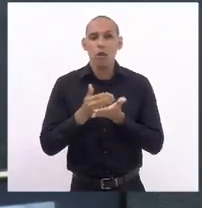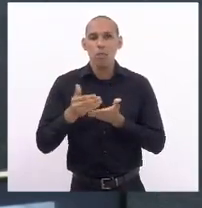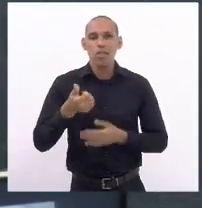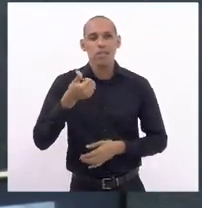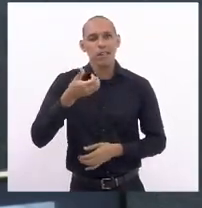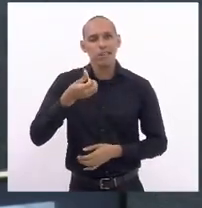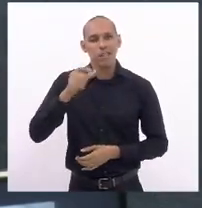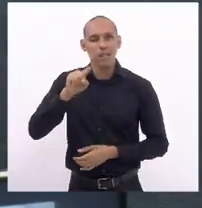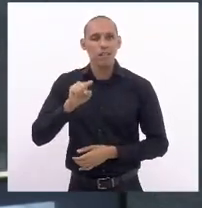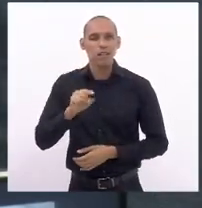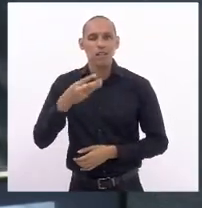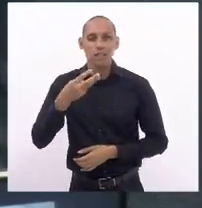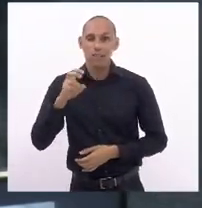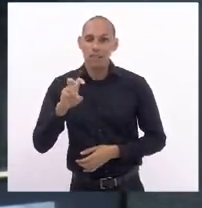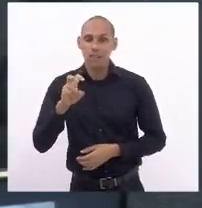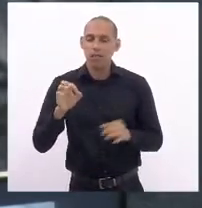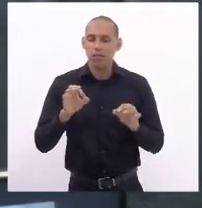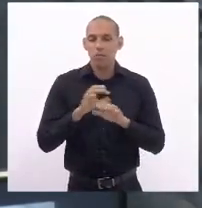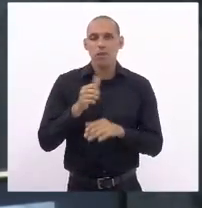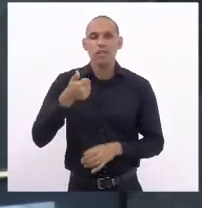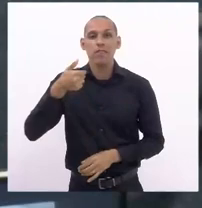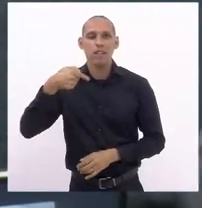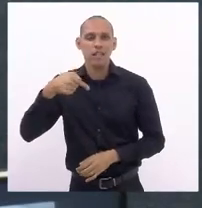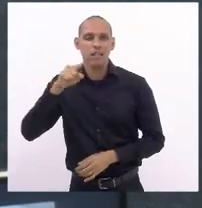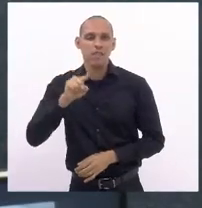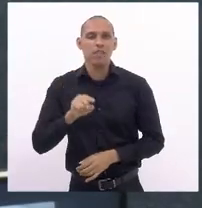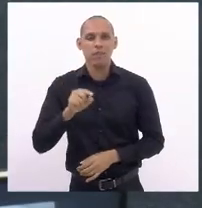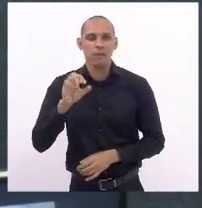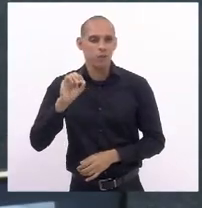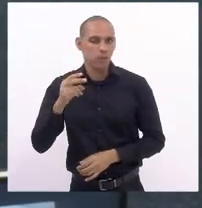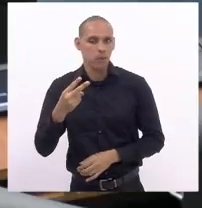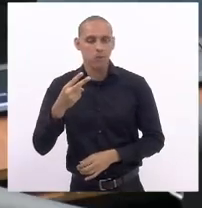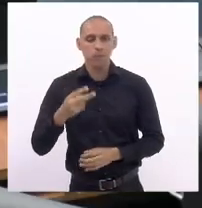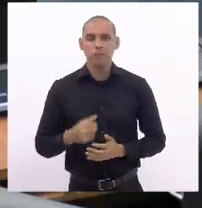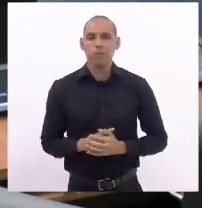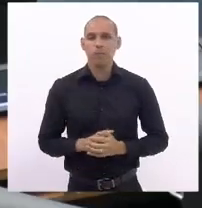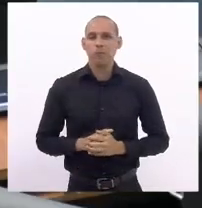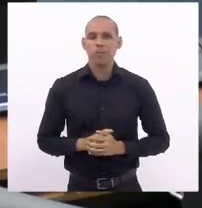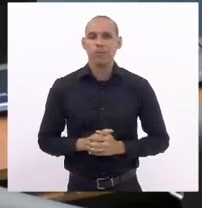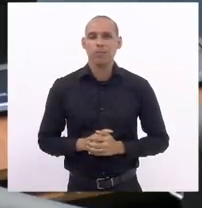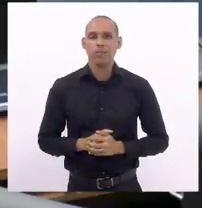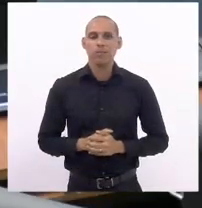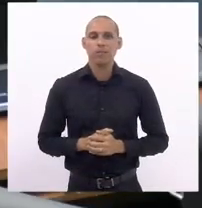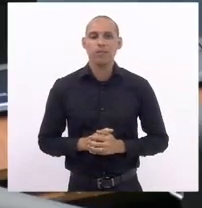16 horas e 35 minutos, encerrou-se às 17 horas e 2 minutos.